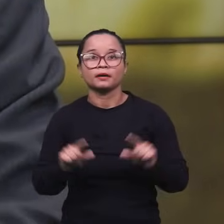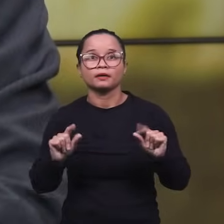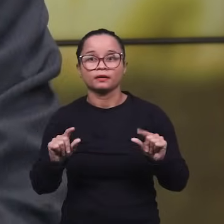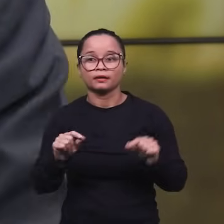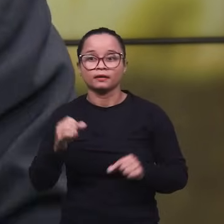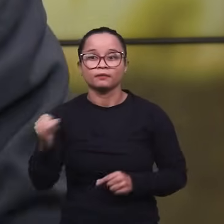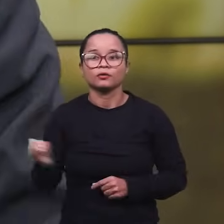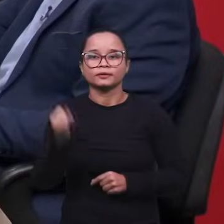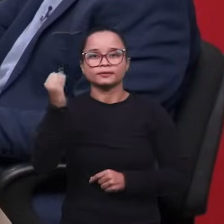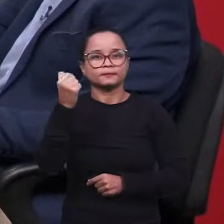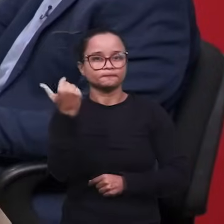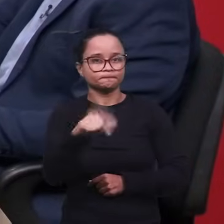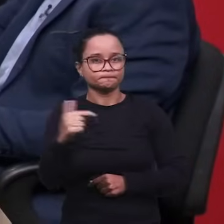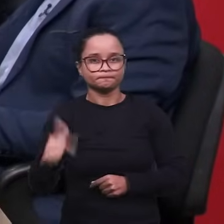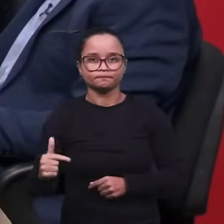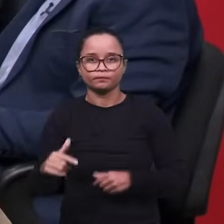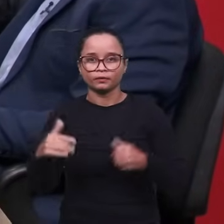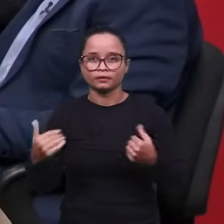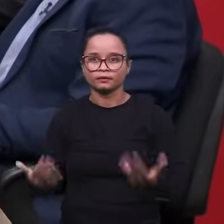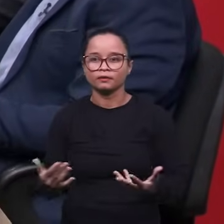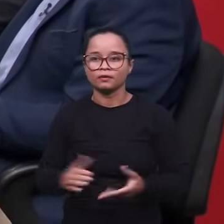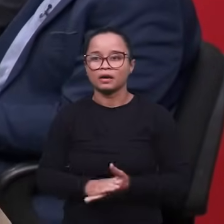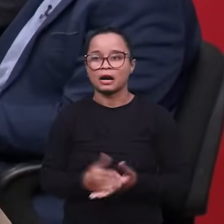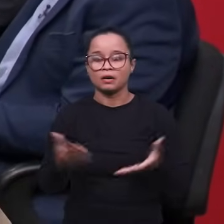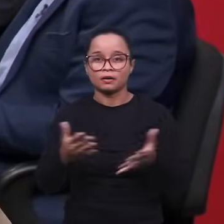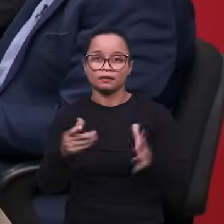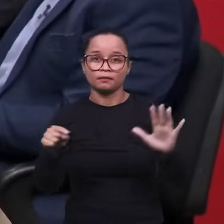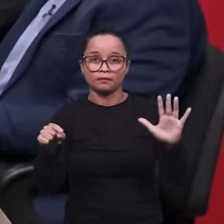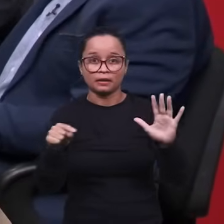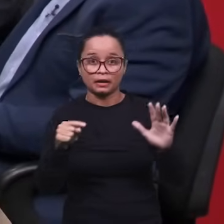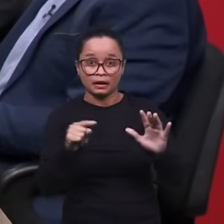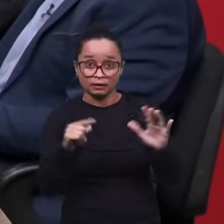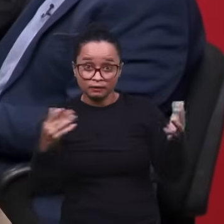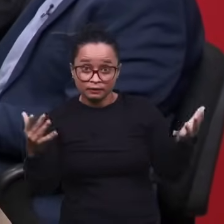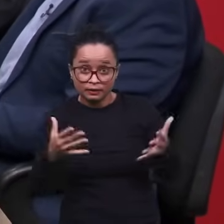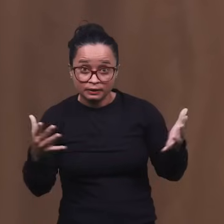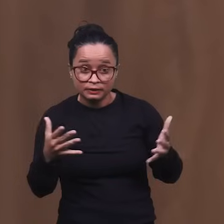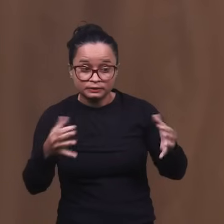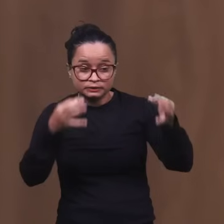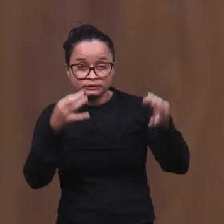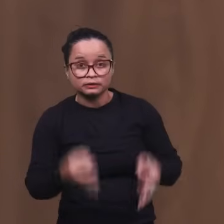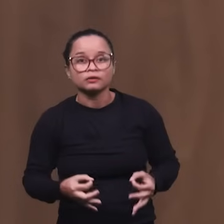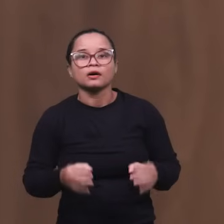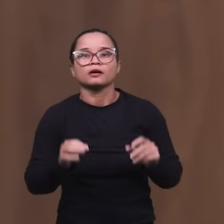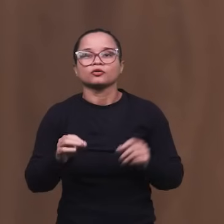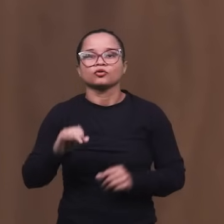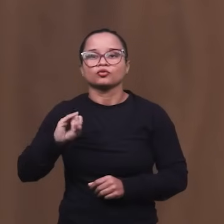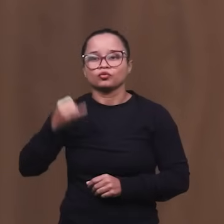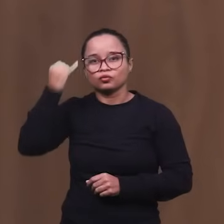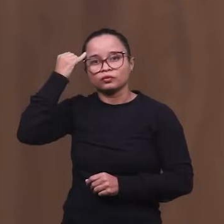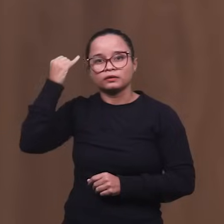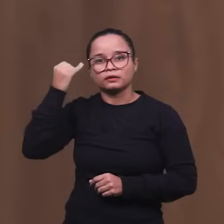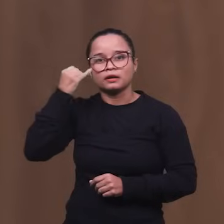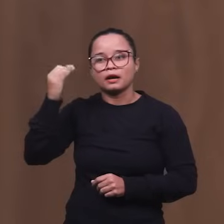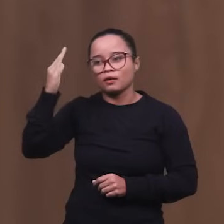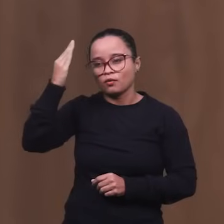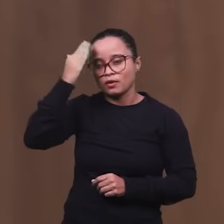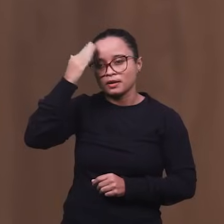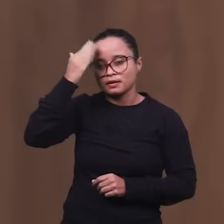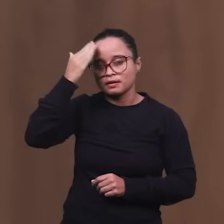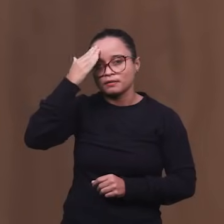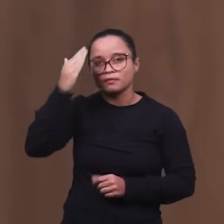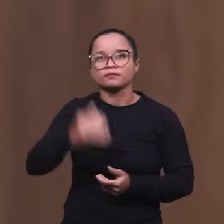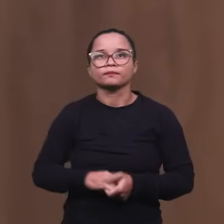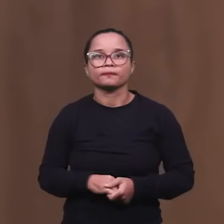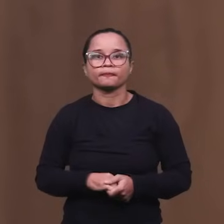disso, o não é importante. Eu acho que a palavra-chave nessa pergunta do Josias é discernimento. É você discernir,